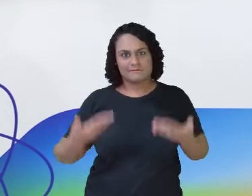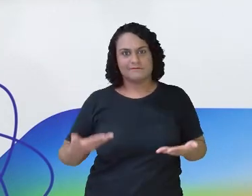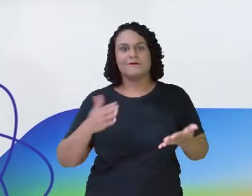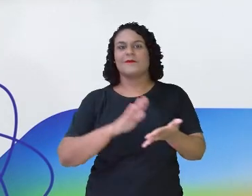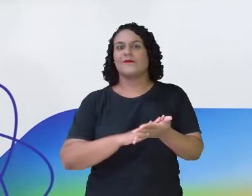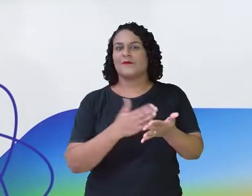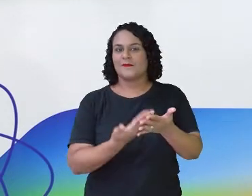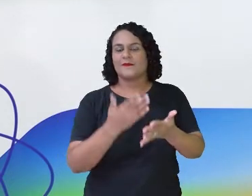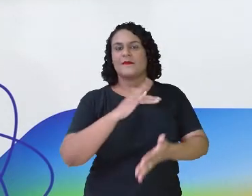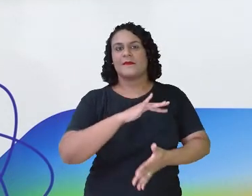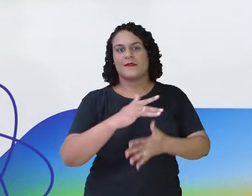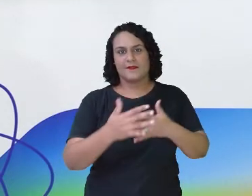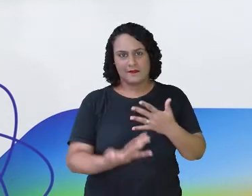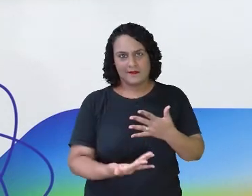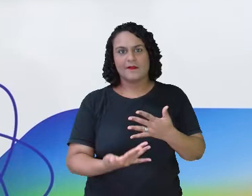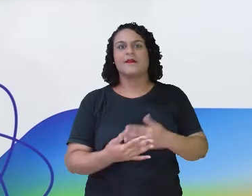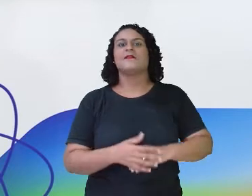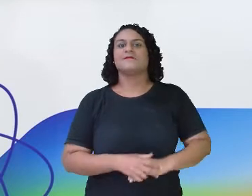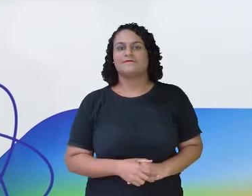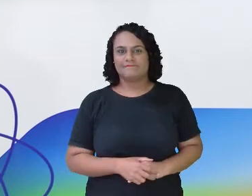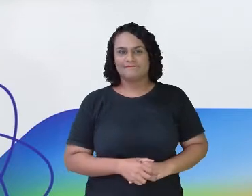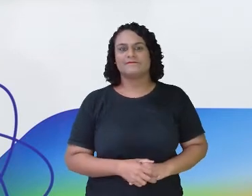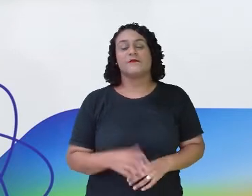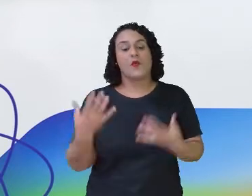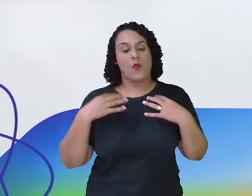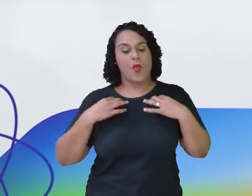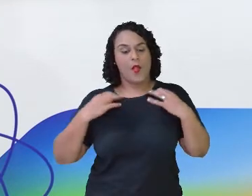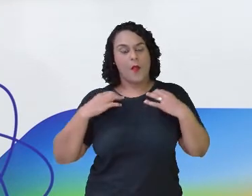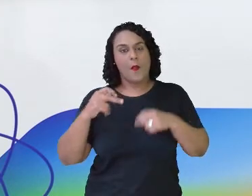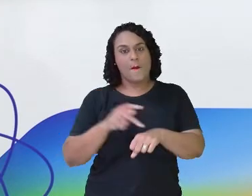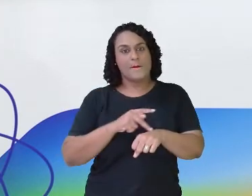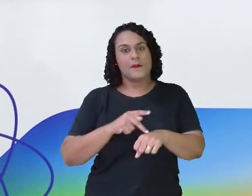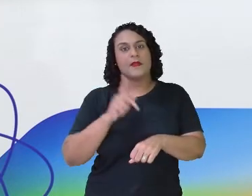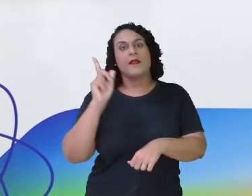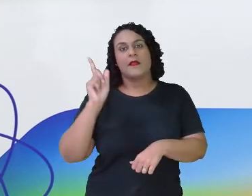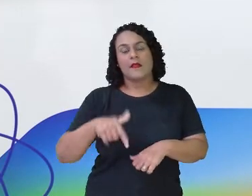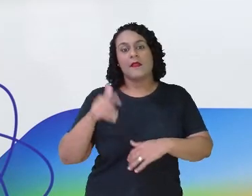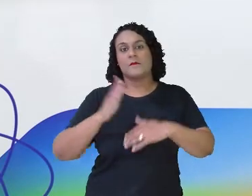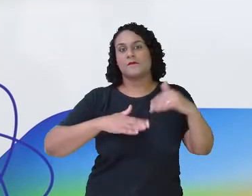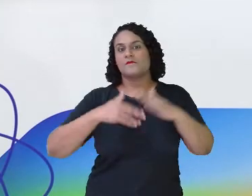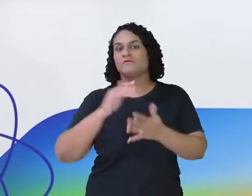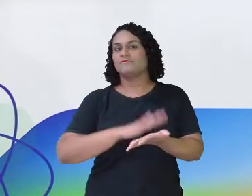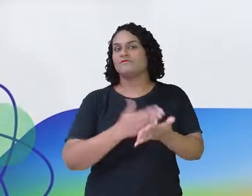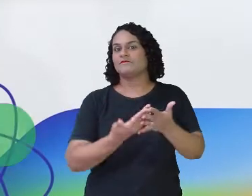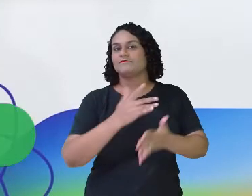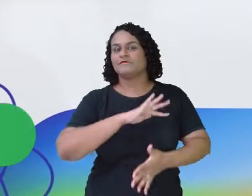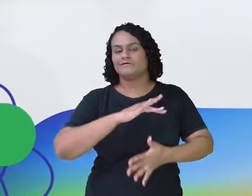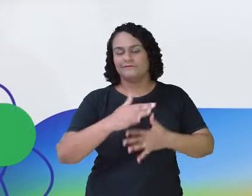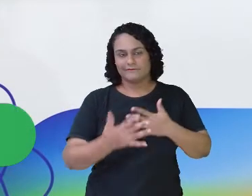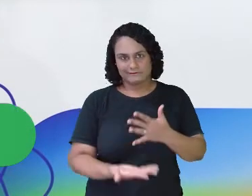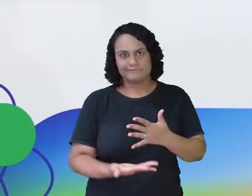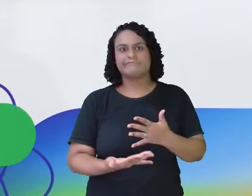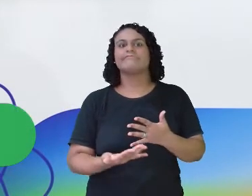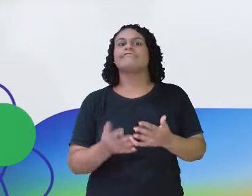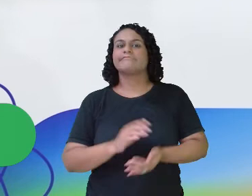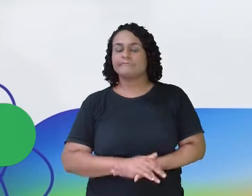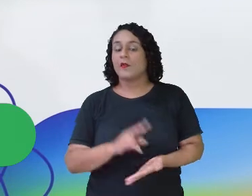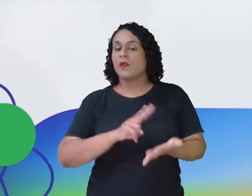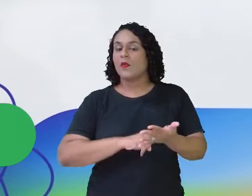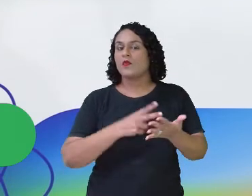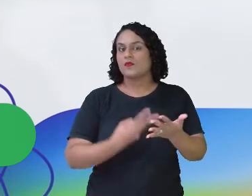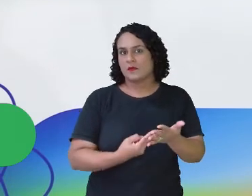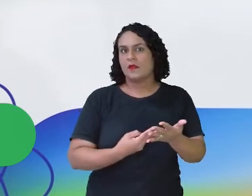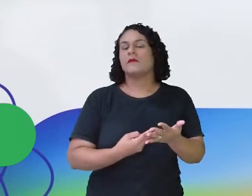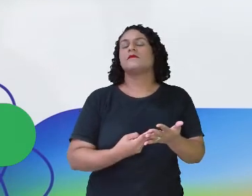que você está vendo aí no canto do vídeo, roupinha preta, é a nossa intérprete de Libras, que está aí traduzindo para